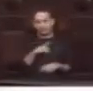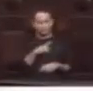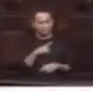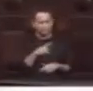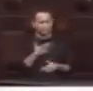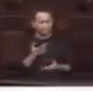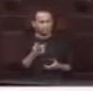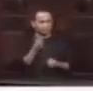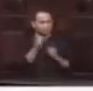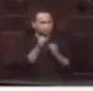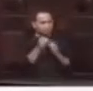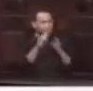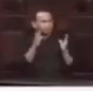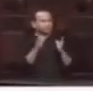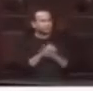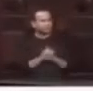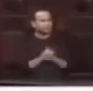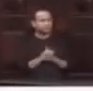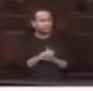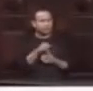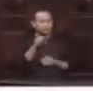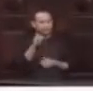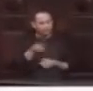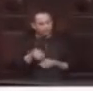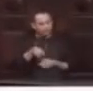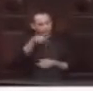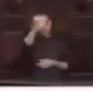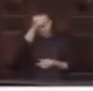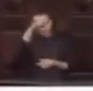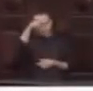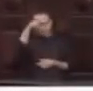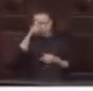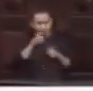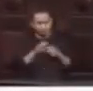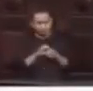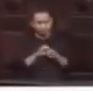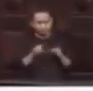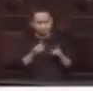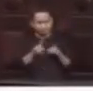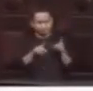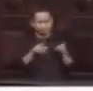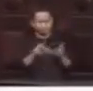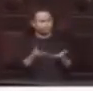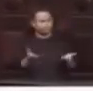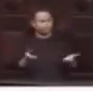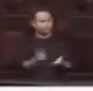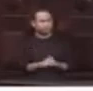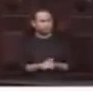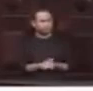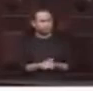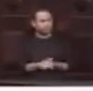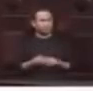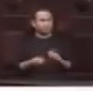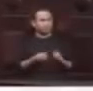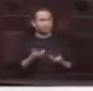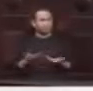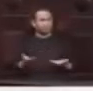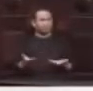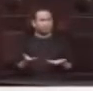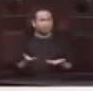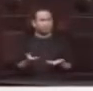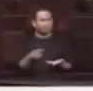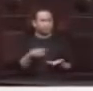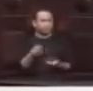é uma ova. Isso é uma questão pública. Essa é uma questão de interesse público. Como assim isso é uma questão interna? Então a gente não